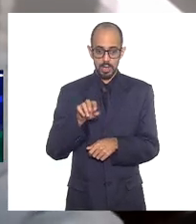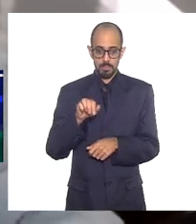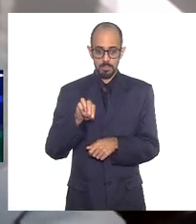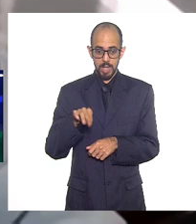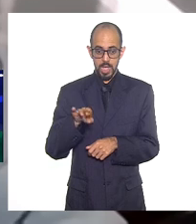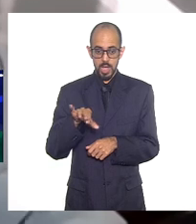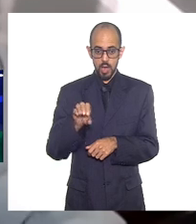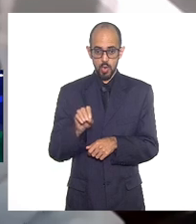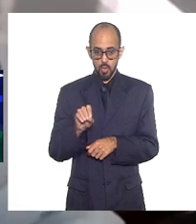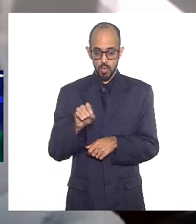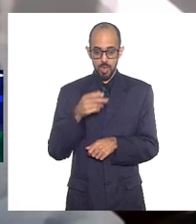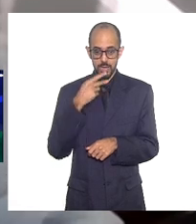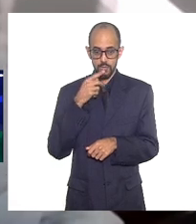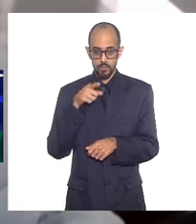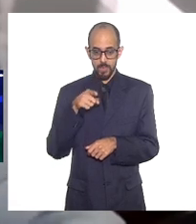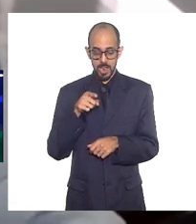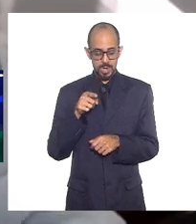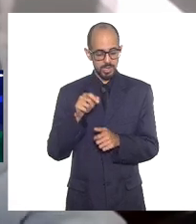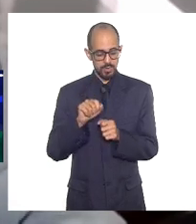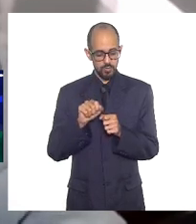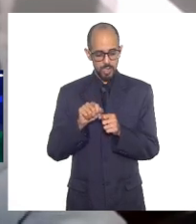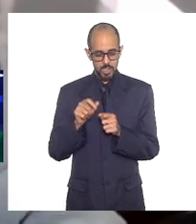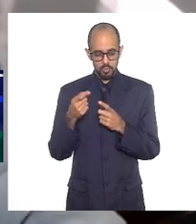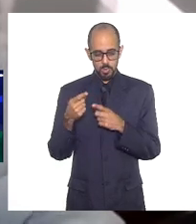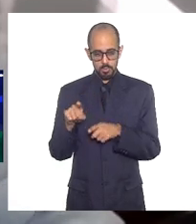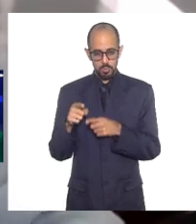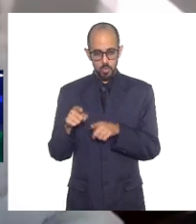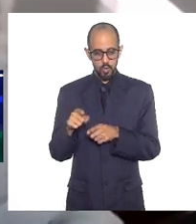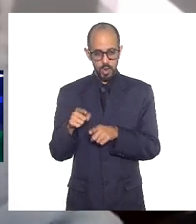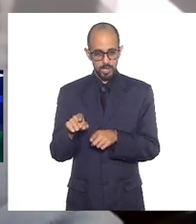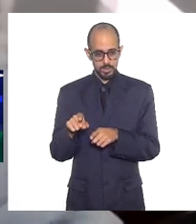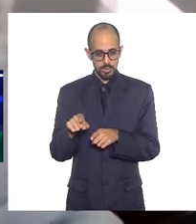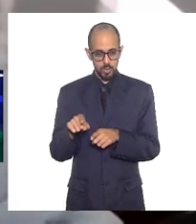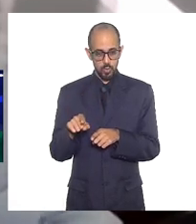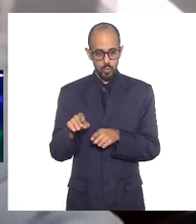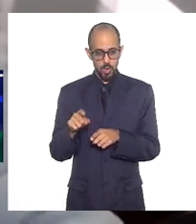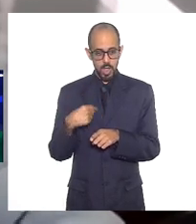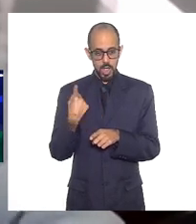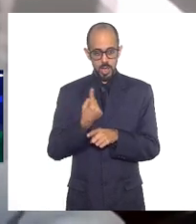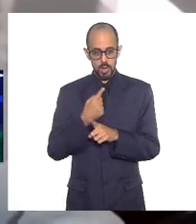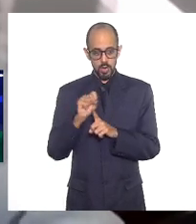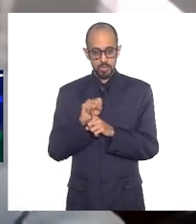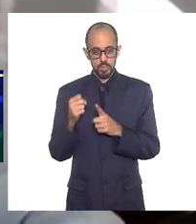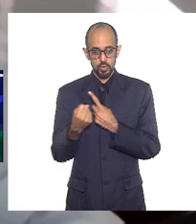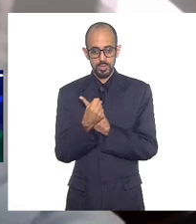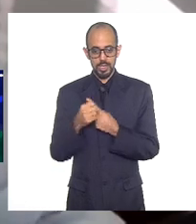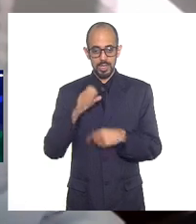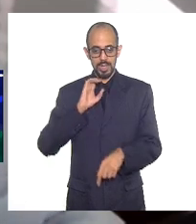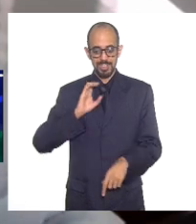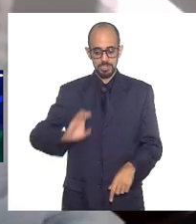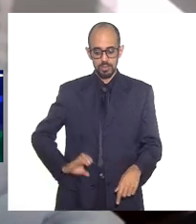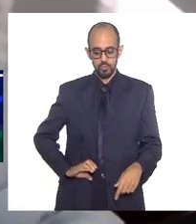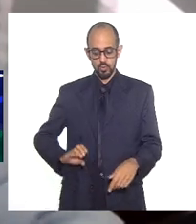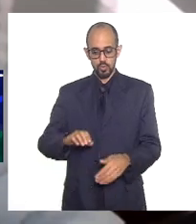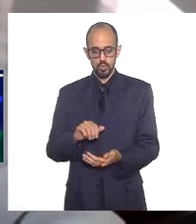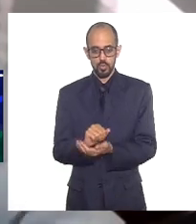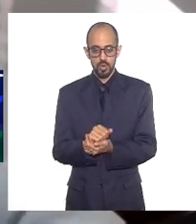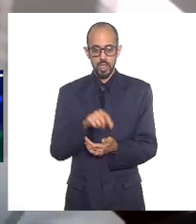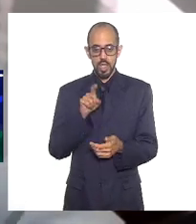obra, ele faz uma provocação à civilização, Ele faz uma